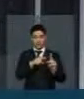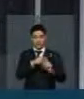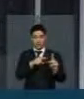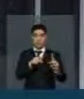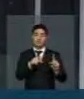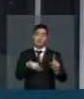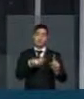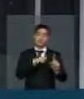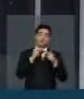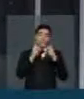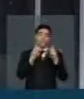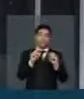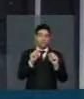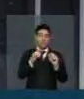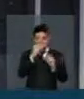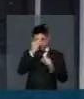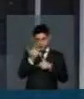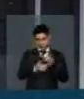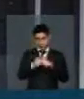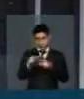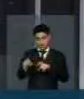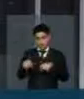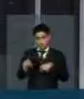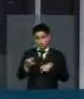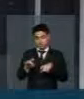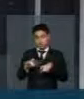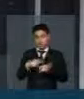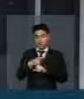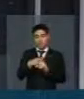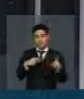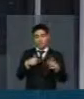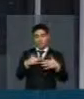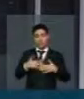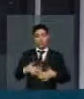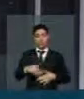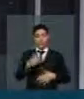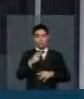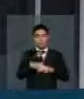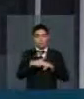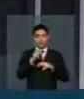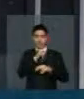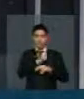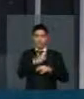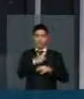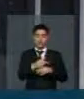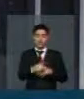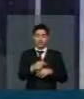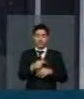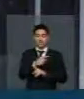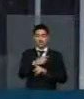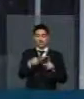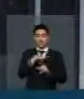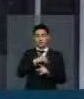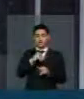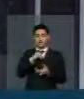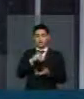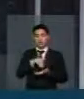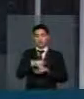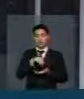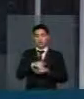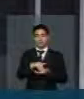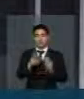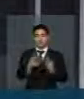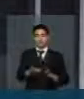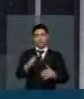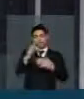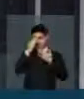discursava que o agricultor trabalhava só com meio corpo, por isso que ganhava só meio salário mínimo de aposentadoria. Quero